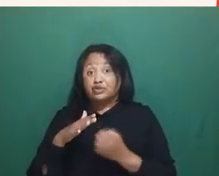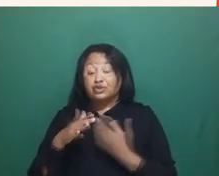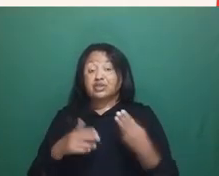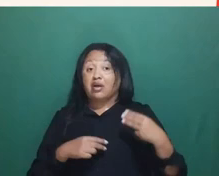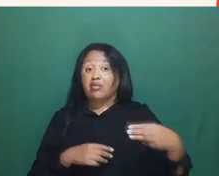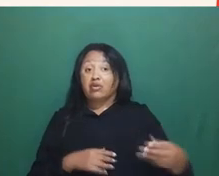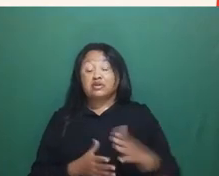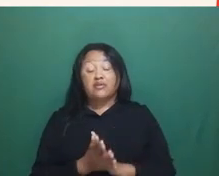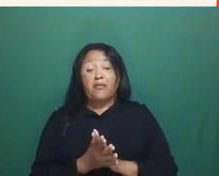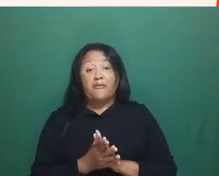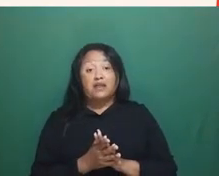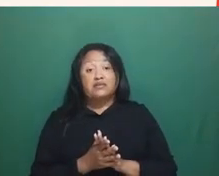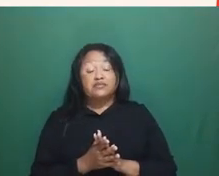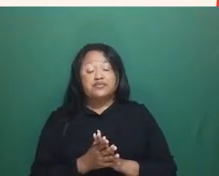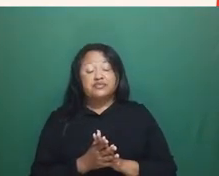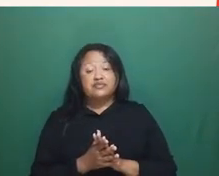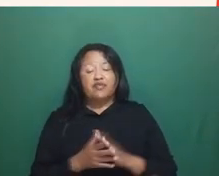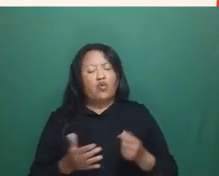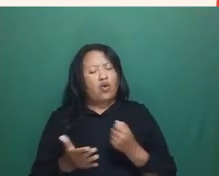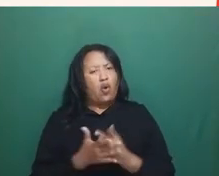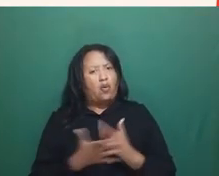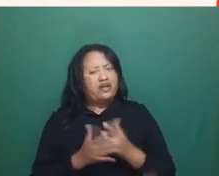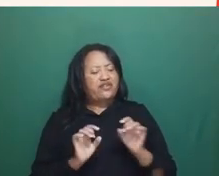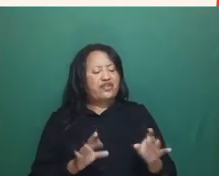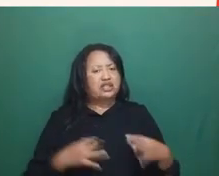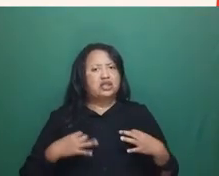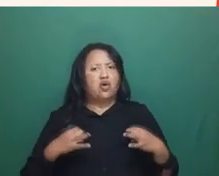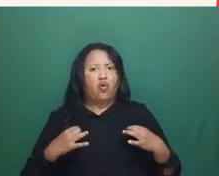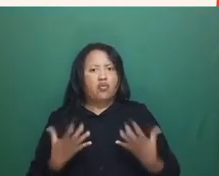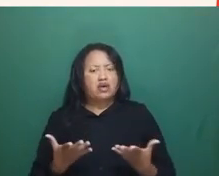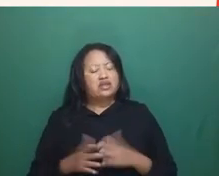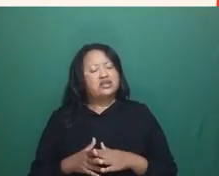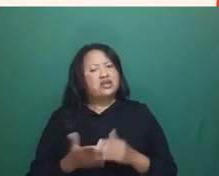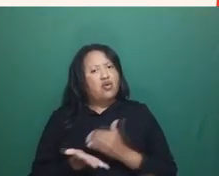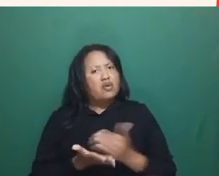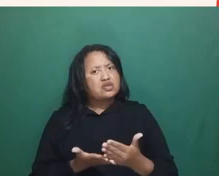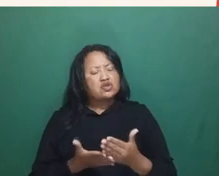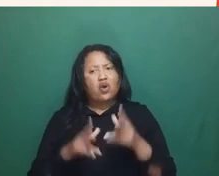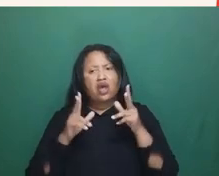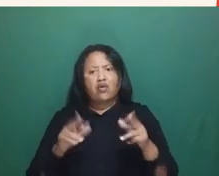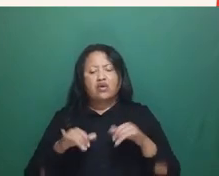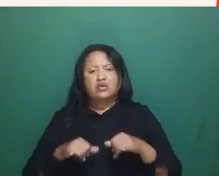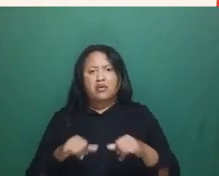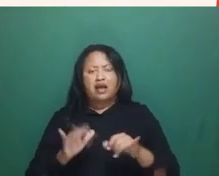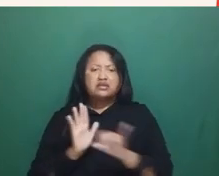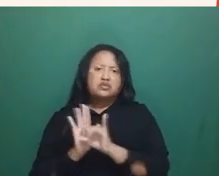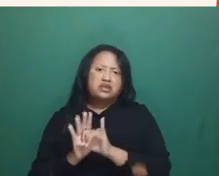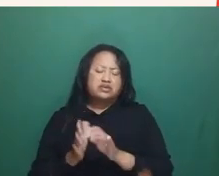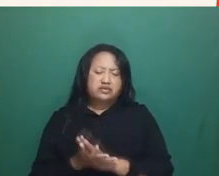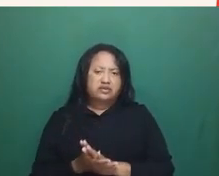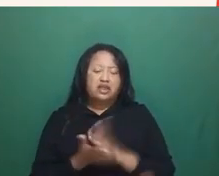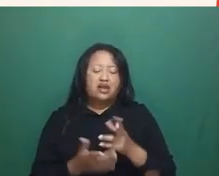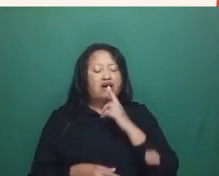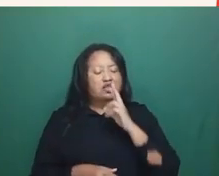além de deixou de ser uma compra e venda de roupa e passou a ser um supermercado de identidade então aí nessa questão